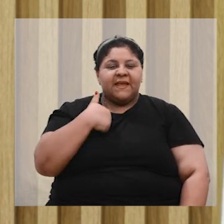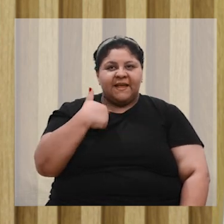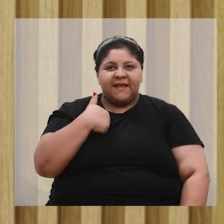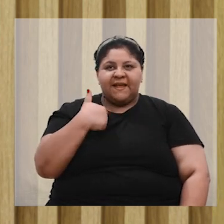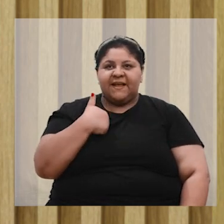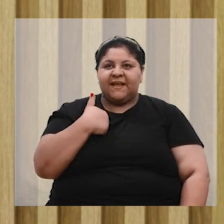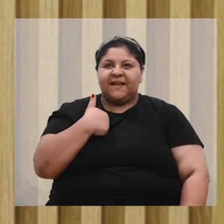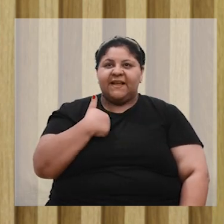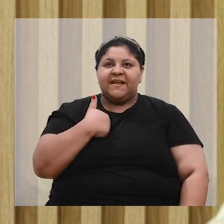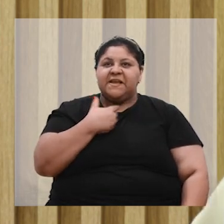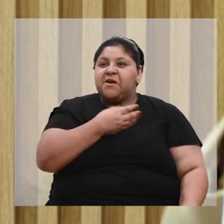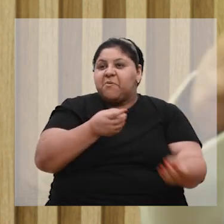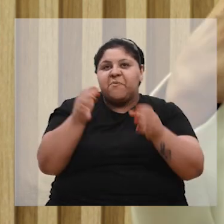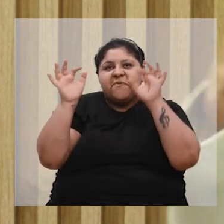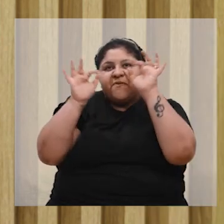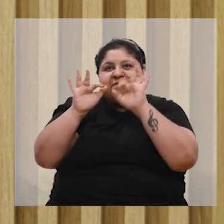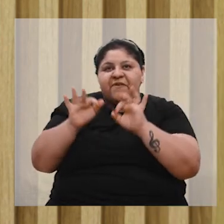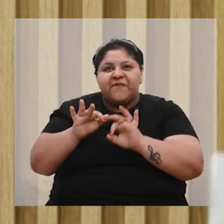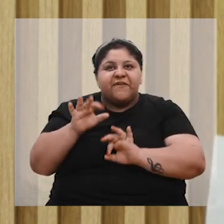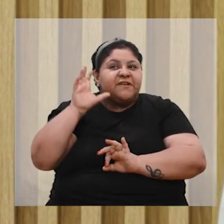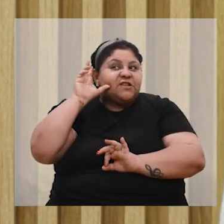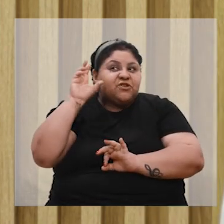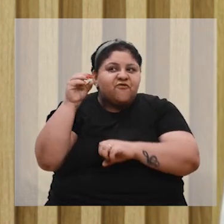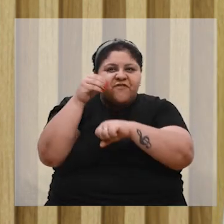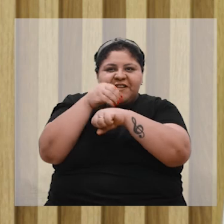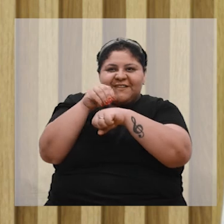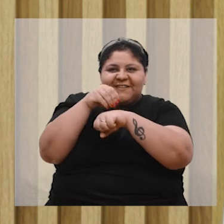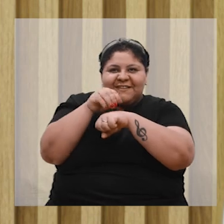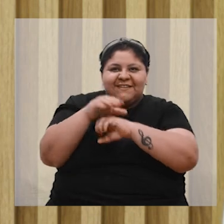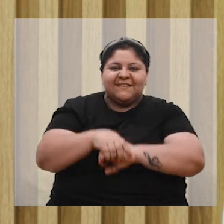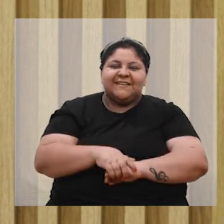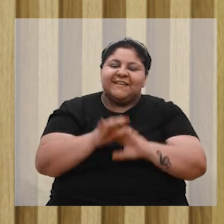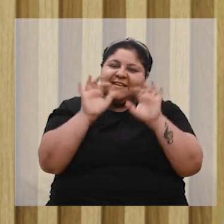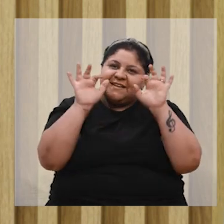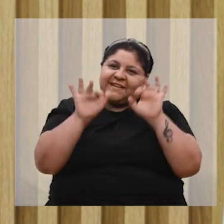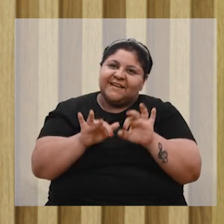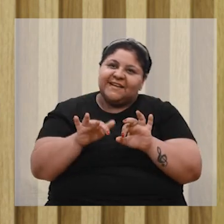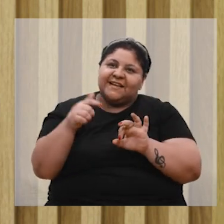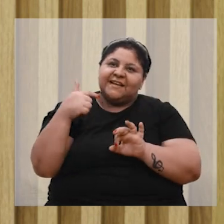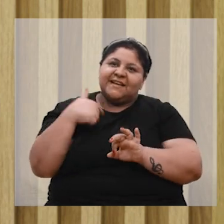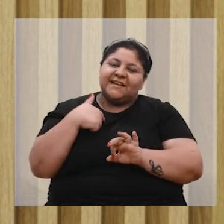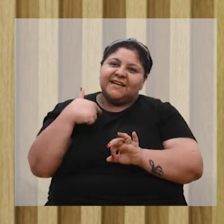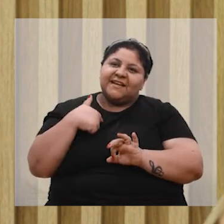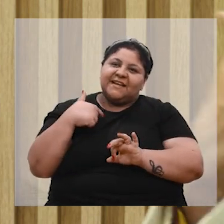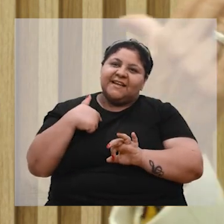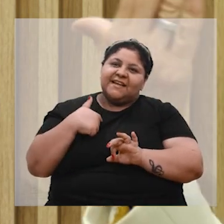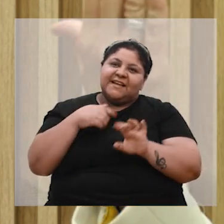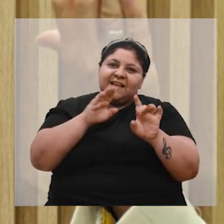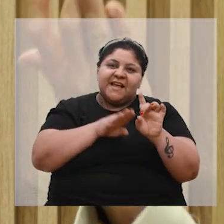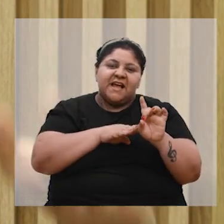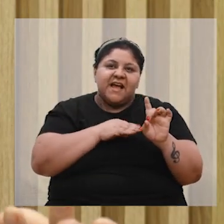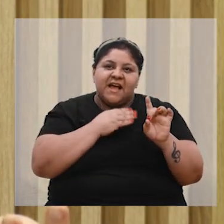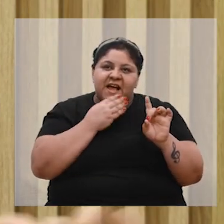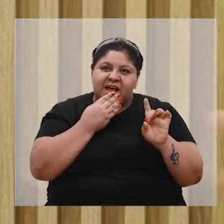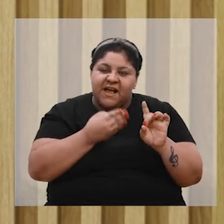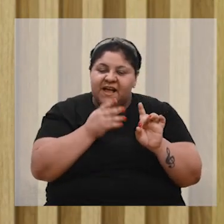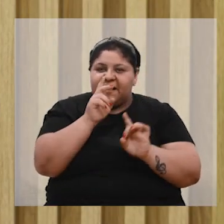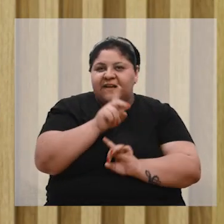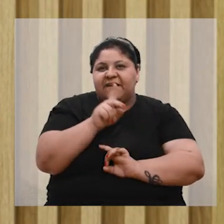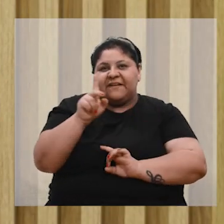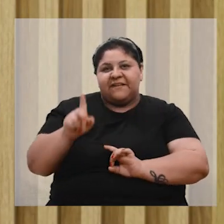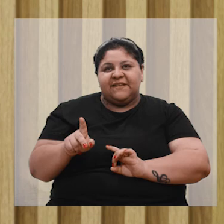3066-3979. Eu vou ficar muito, muito feliz de ouvir então sua ligação. E para finalizar, ao homenagear